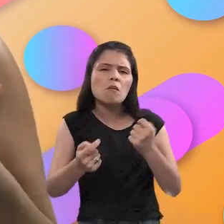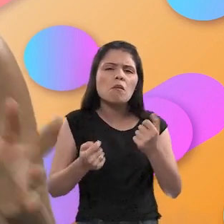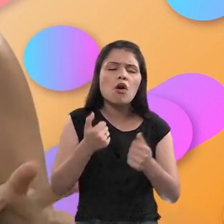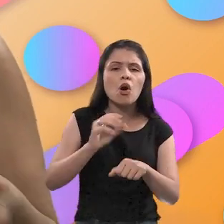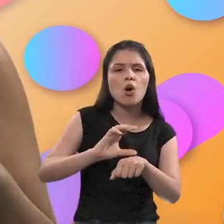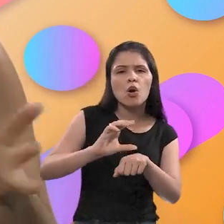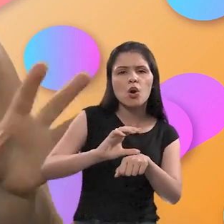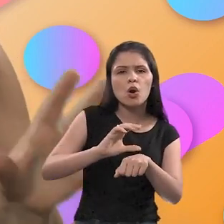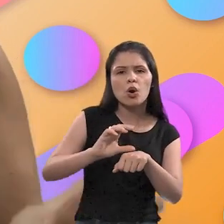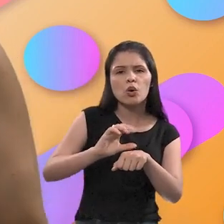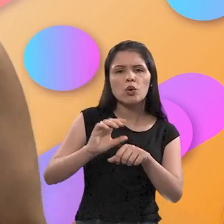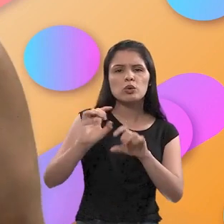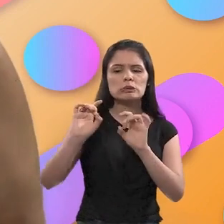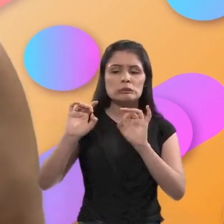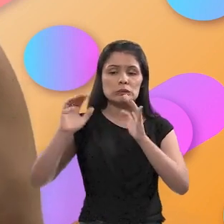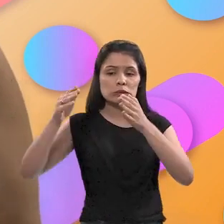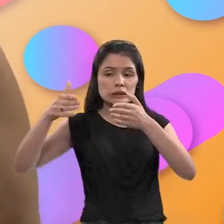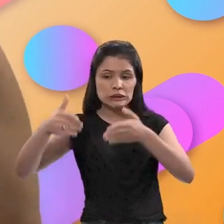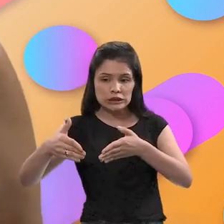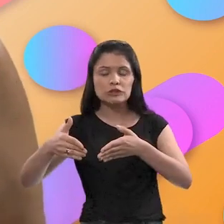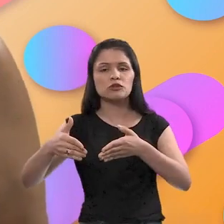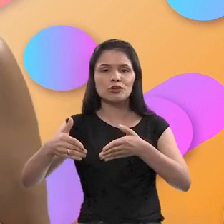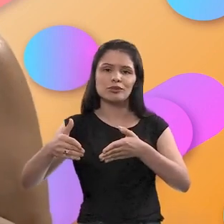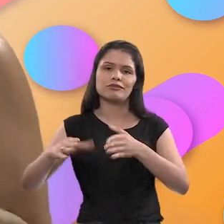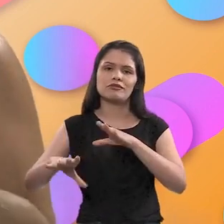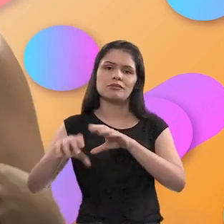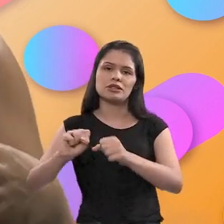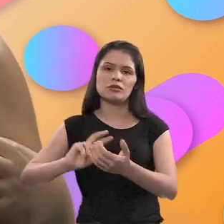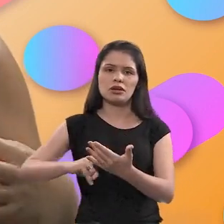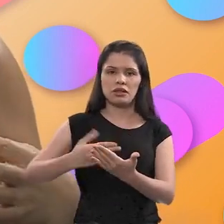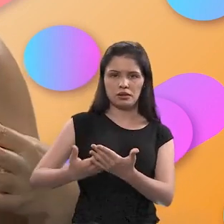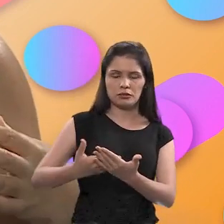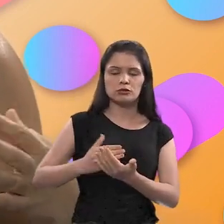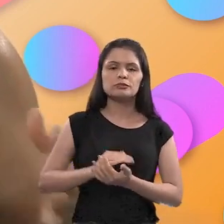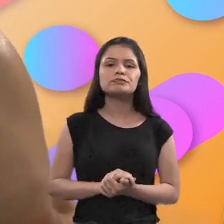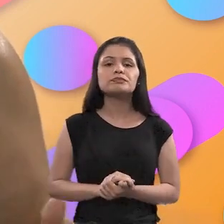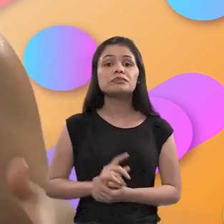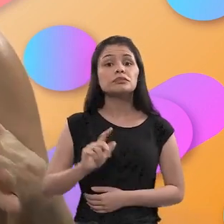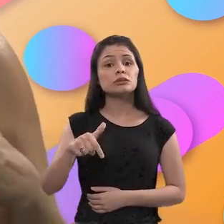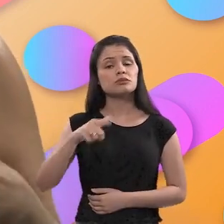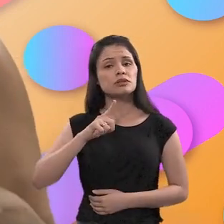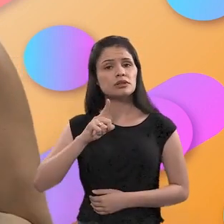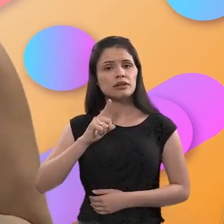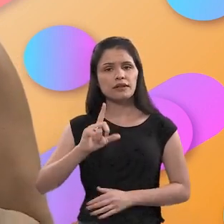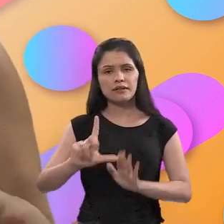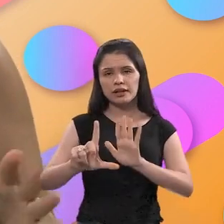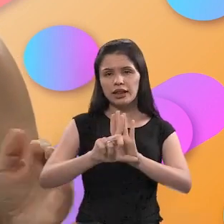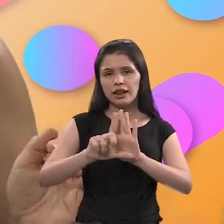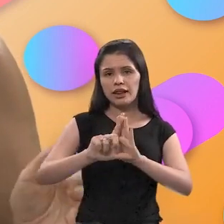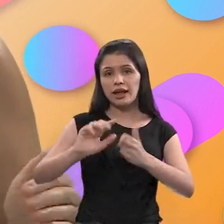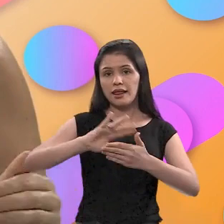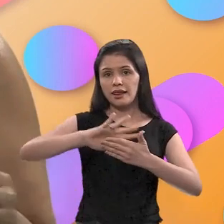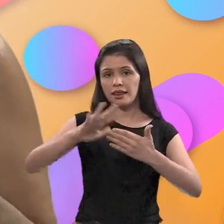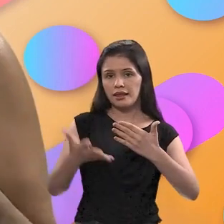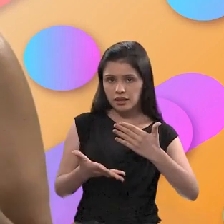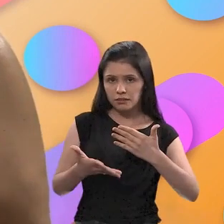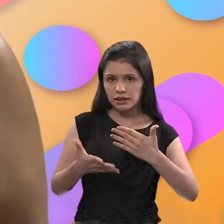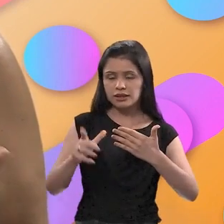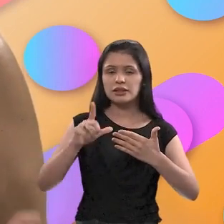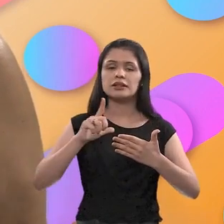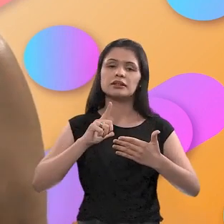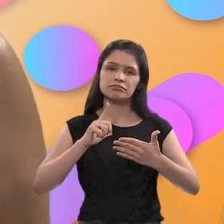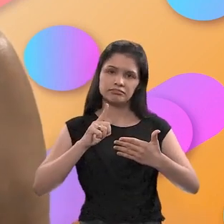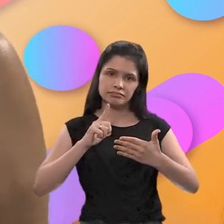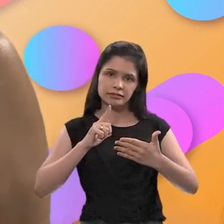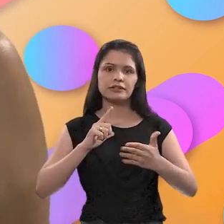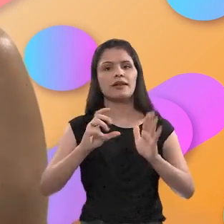poucas oficinas, cursos voltados para a formação do intérprete. A partir da Lei Libras e do decreto, a gente começa a ter, então,